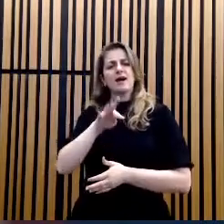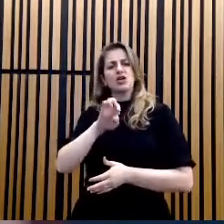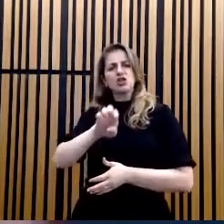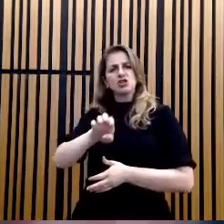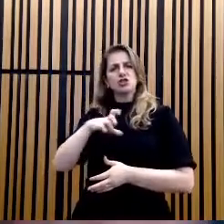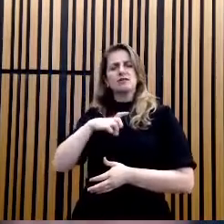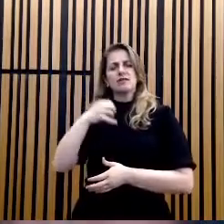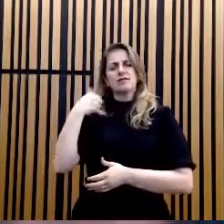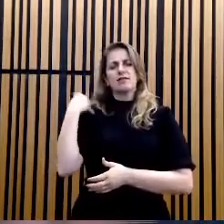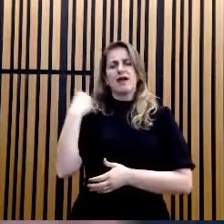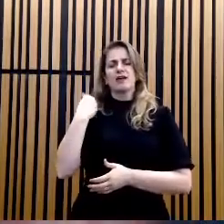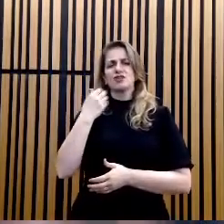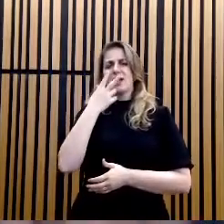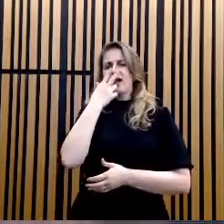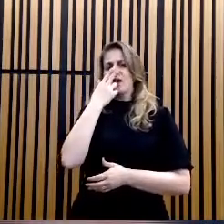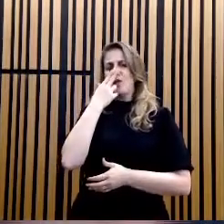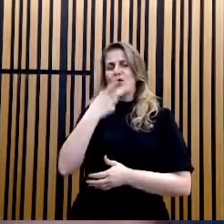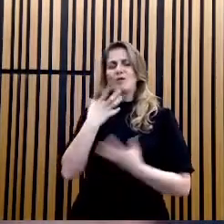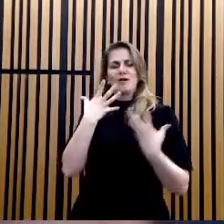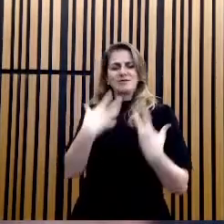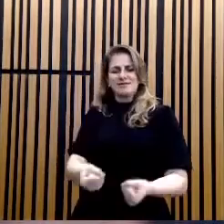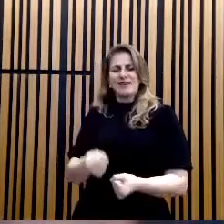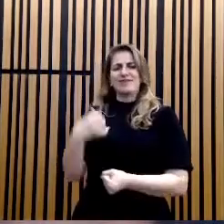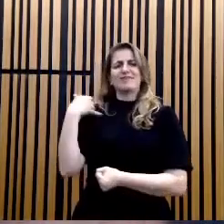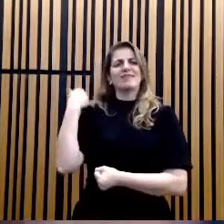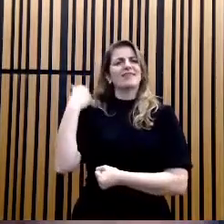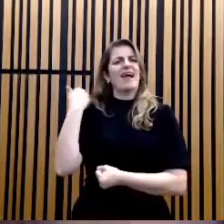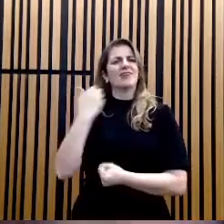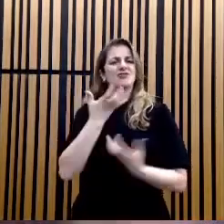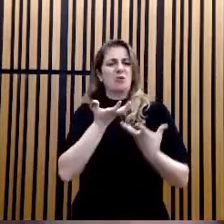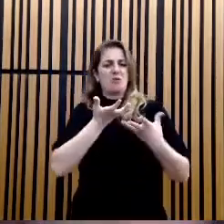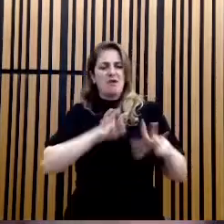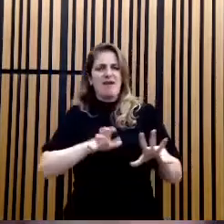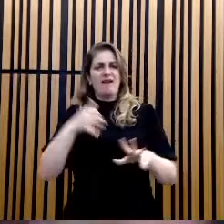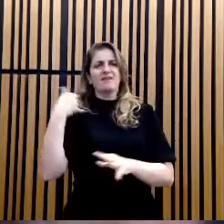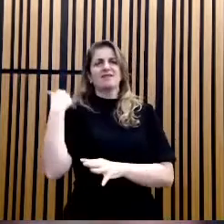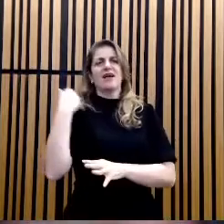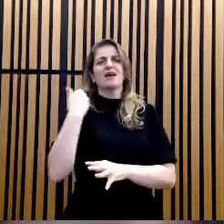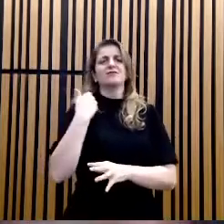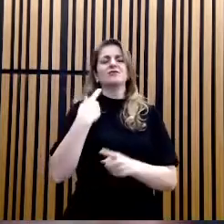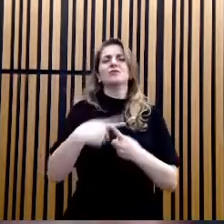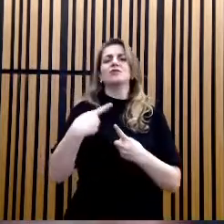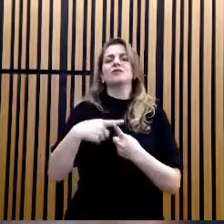A idade faz parte, envelhecer faz parte. Então, quem sabe a gente trocar